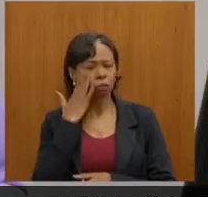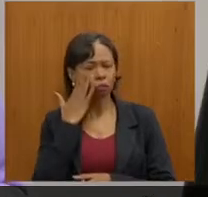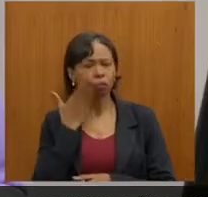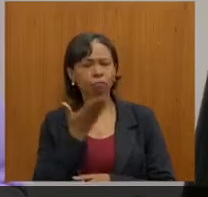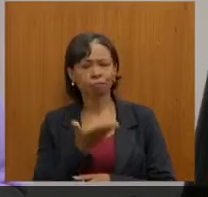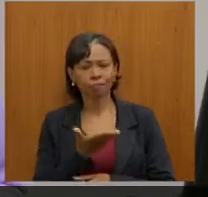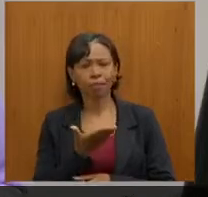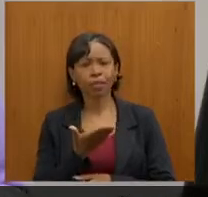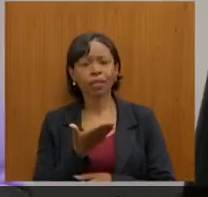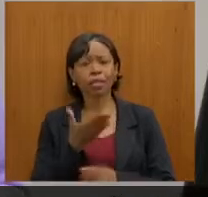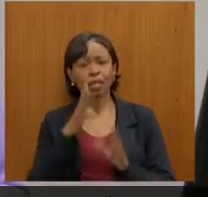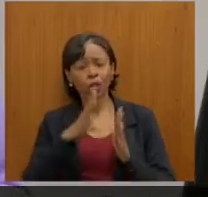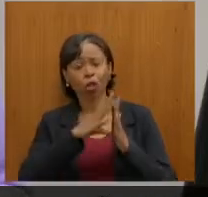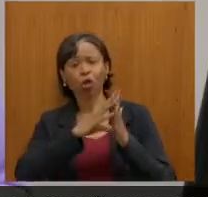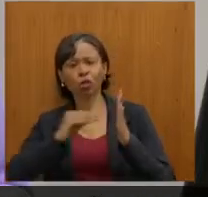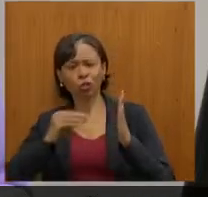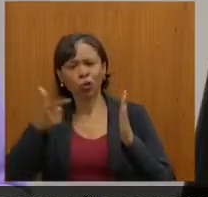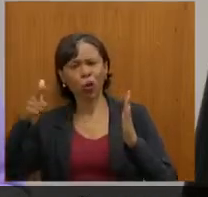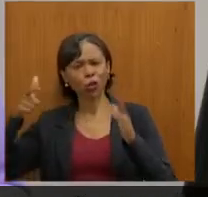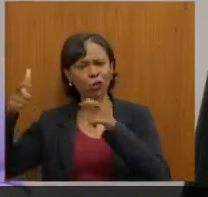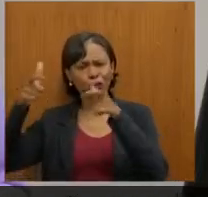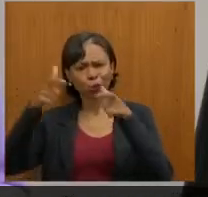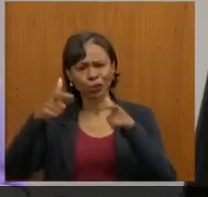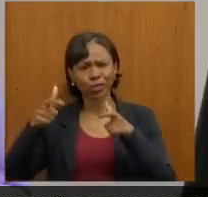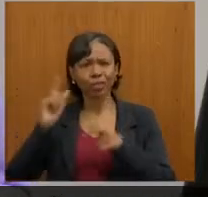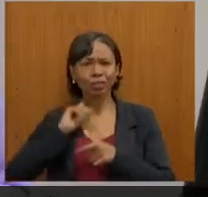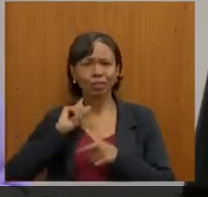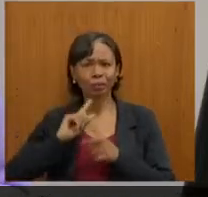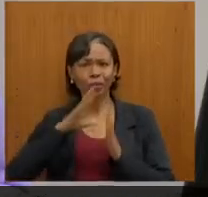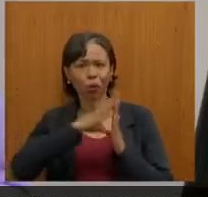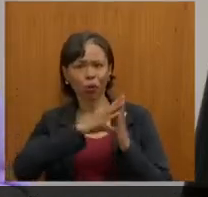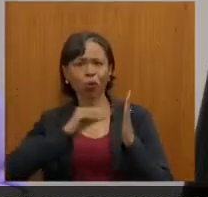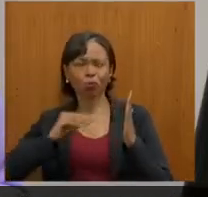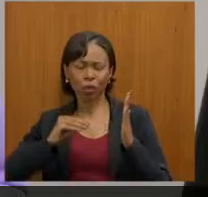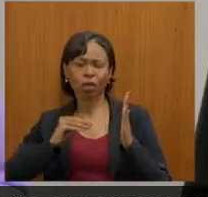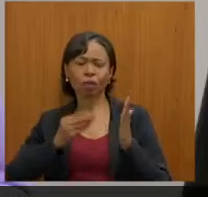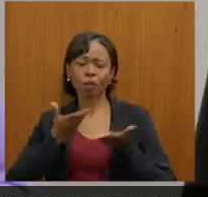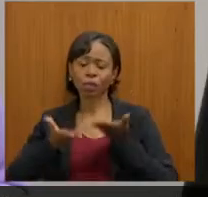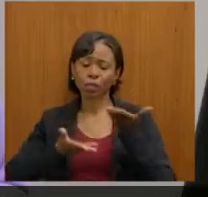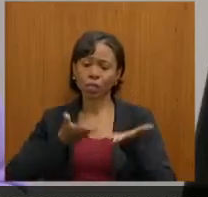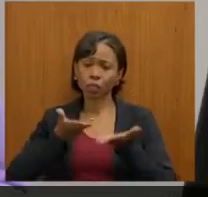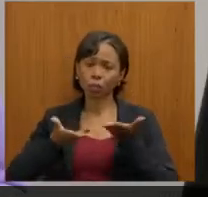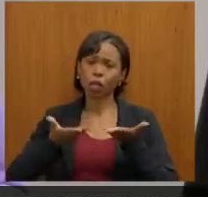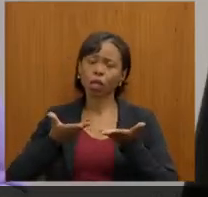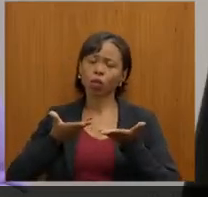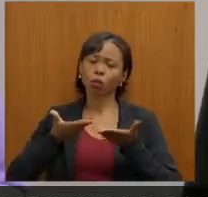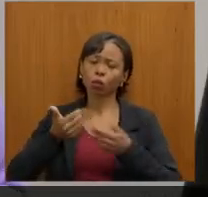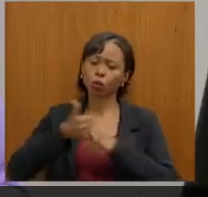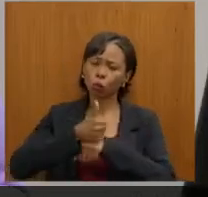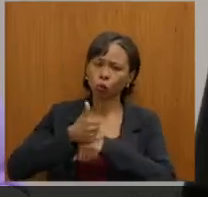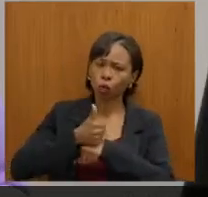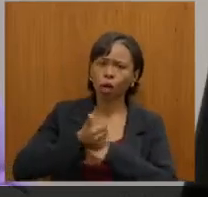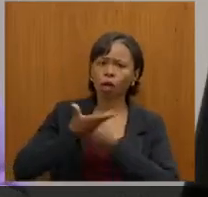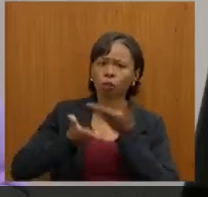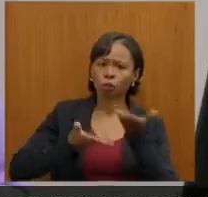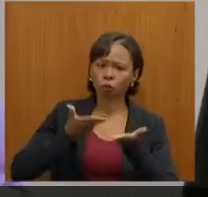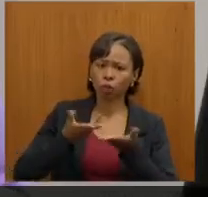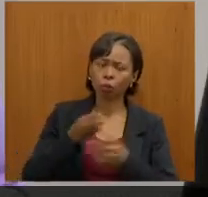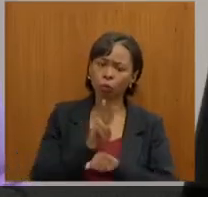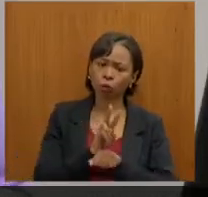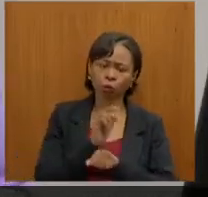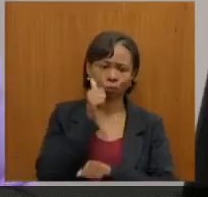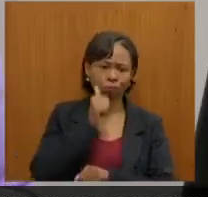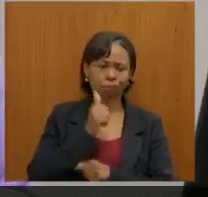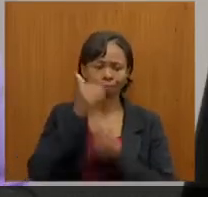que as outras regiões de Minas postam também promover esse atendimento qualificado e de proteção para as nossas mulheres muito